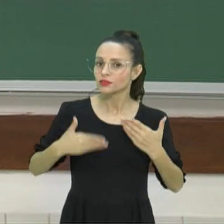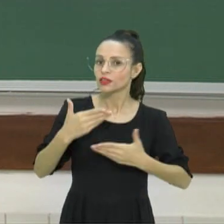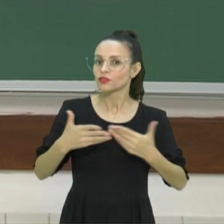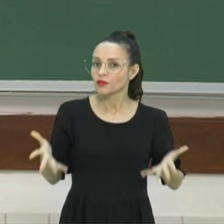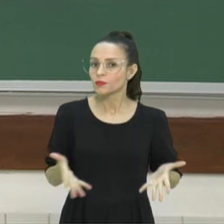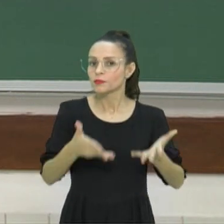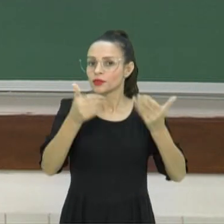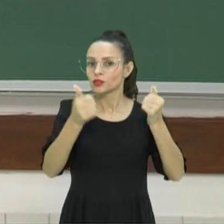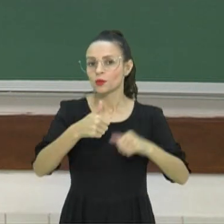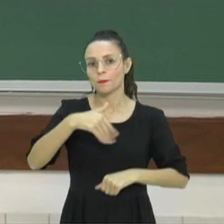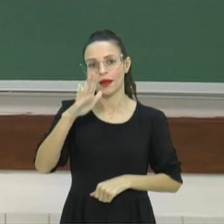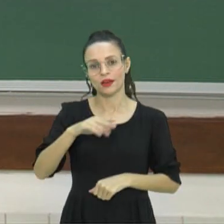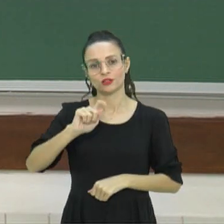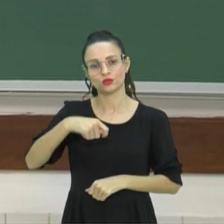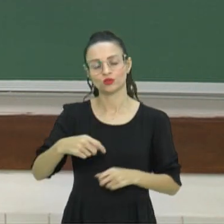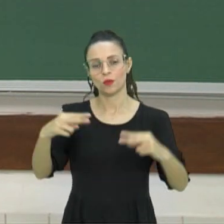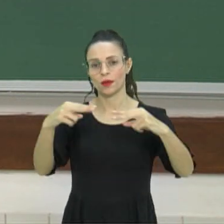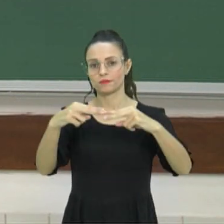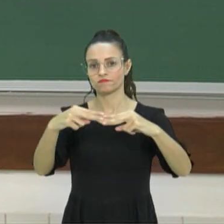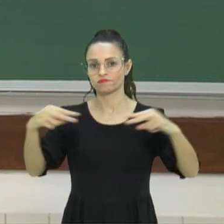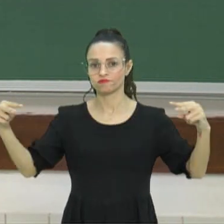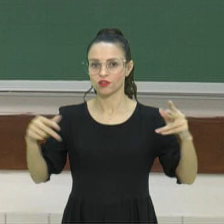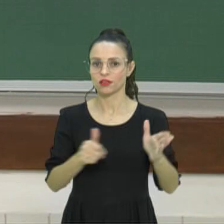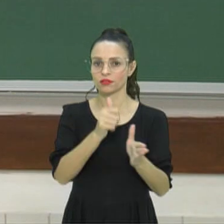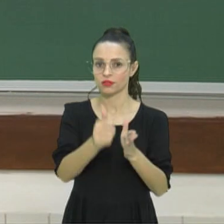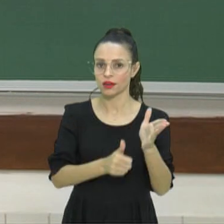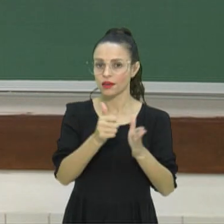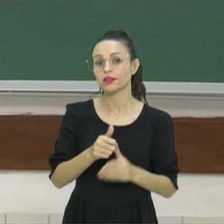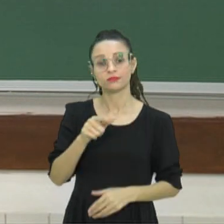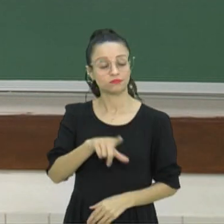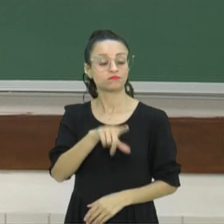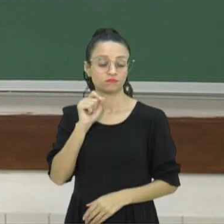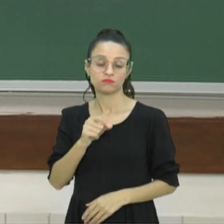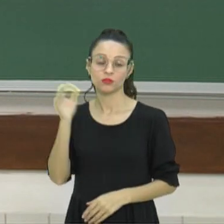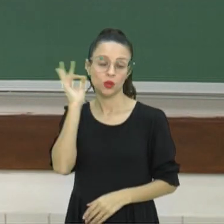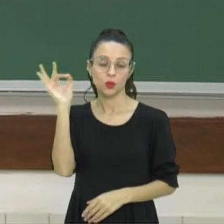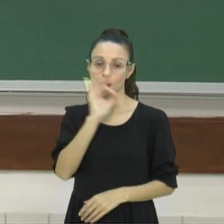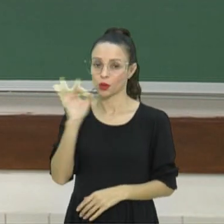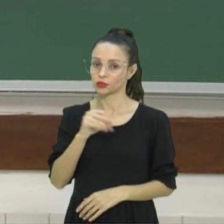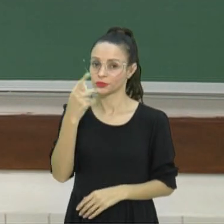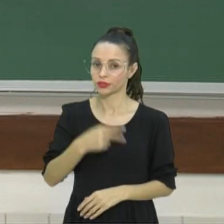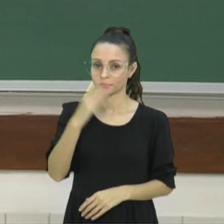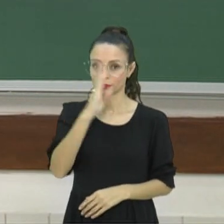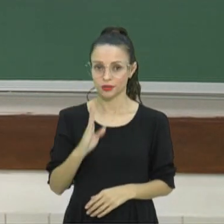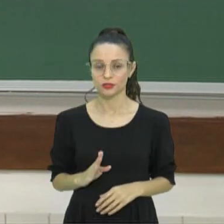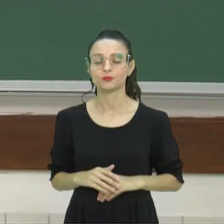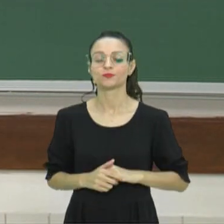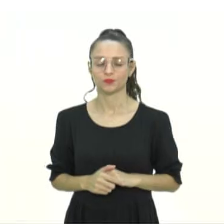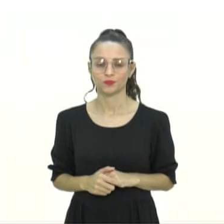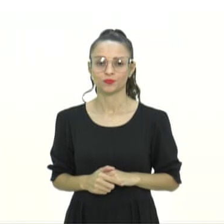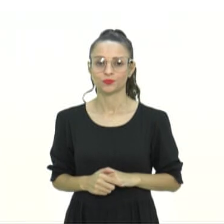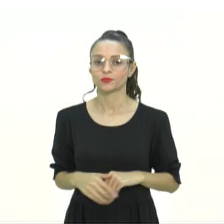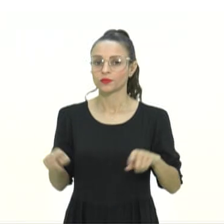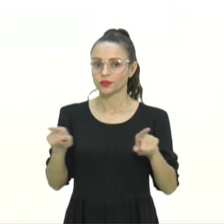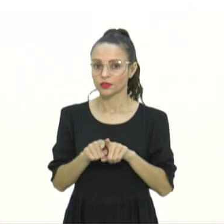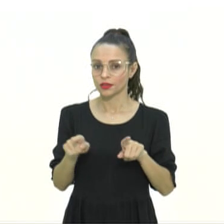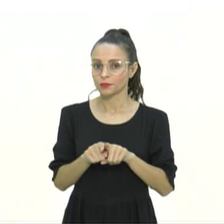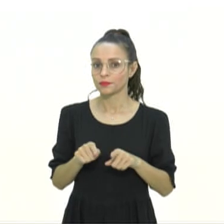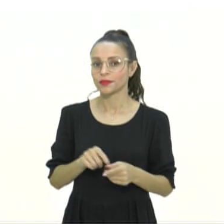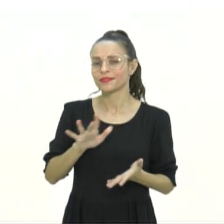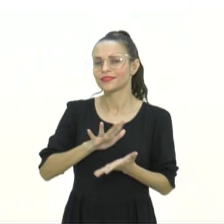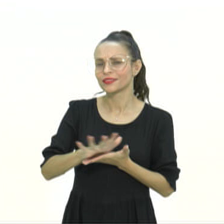desenvolvimento melhor das linhas férreas. Seria uma excelente opção para o país. Considerando também que se gasta